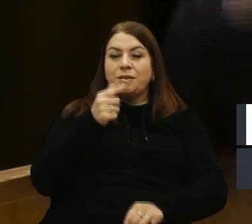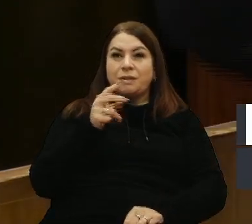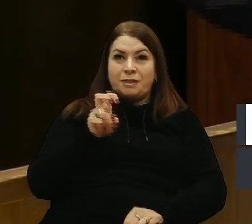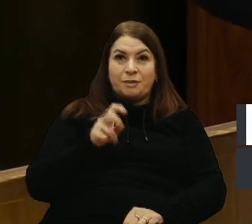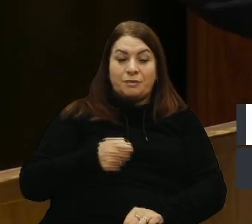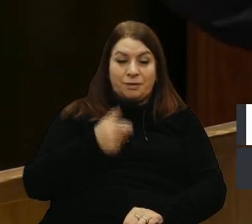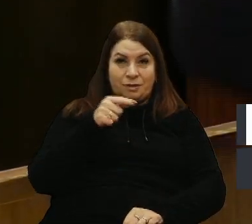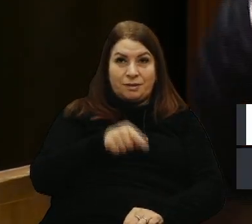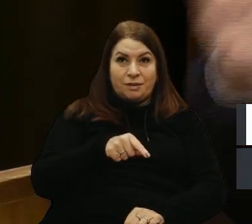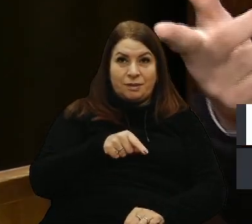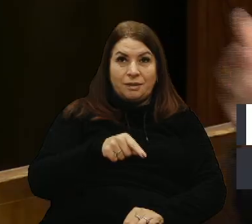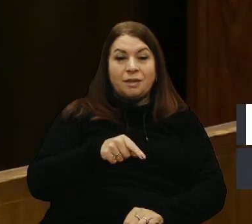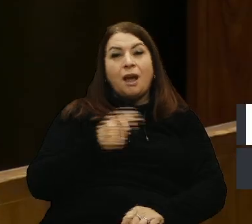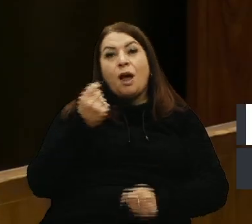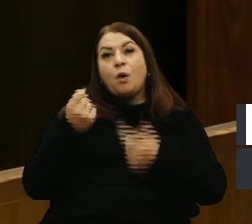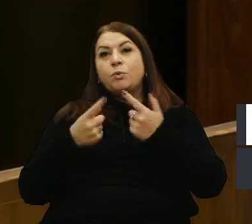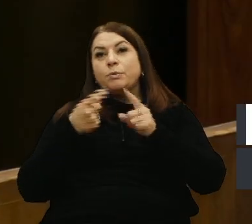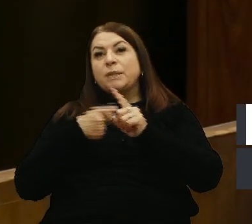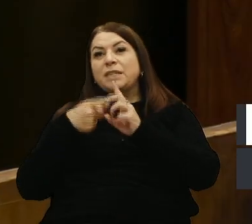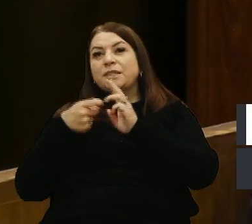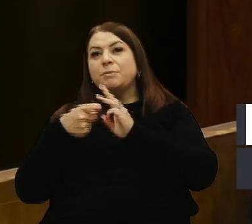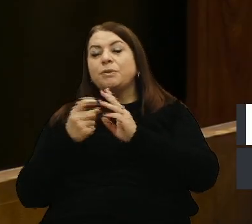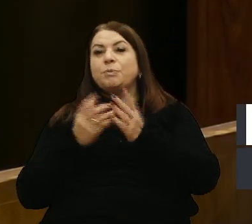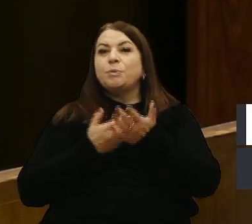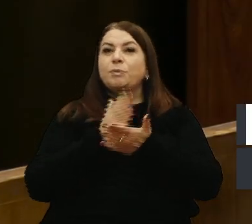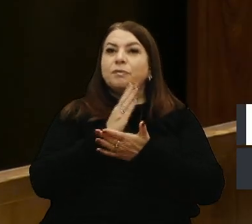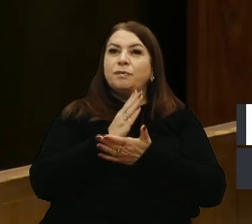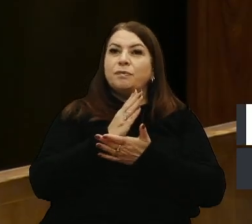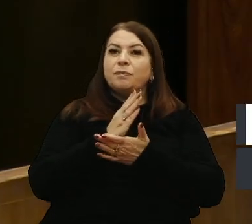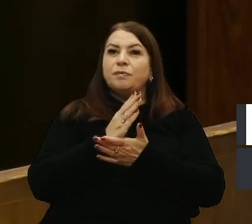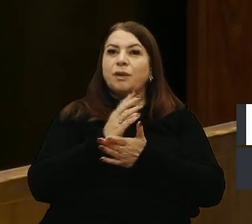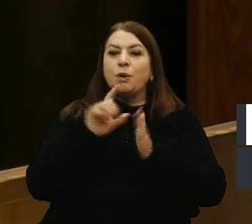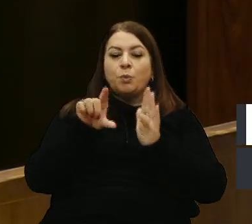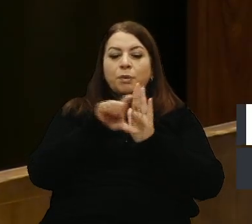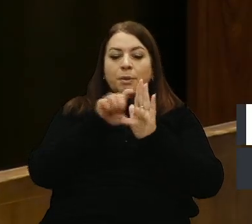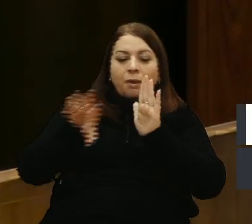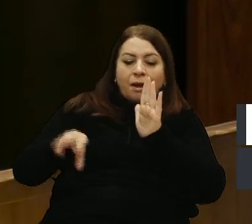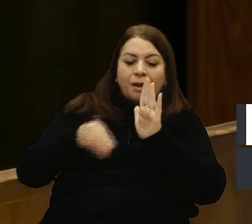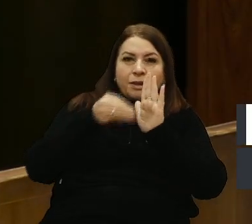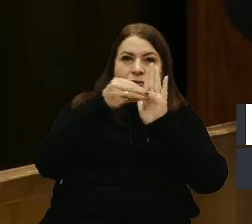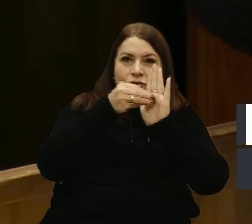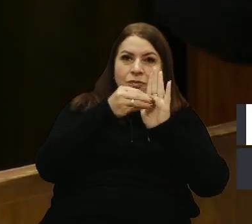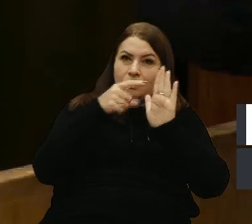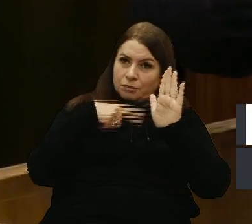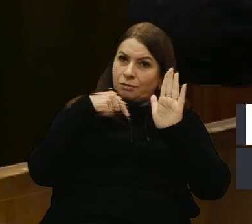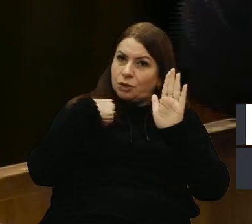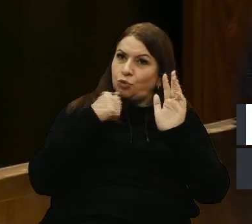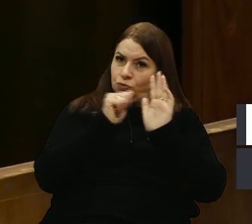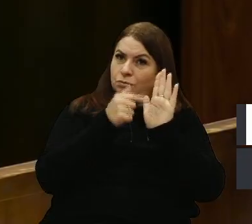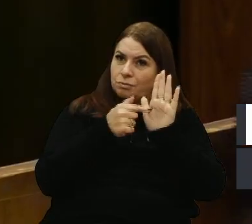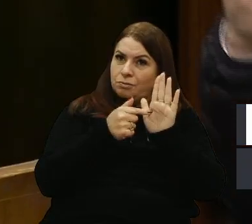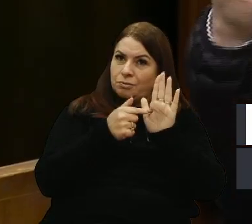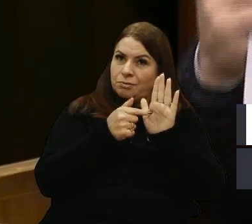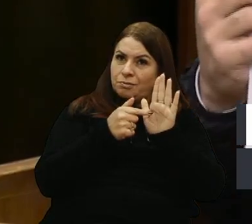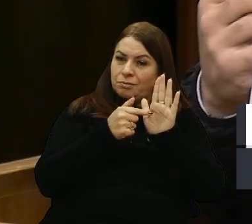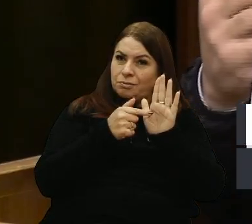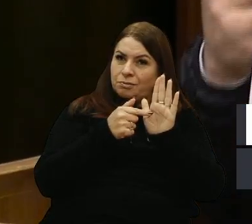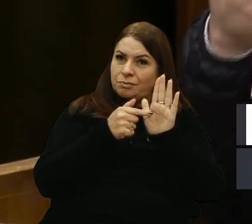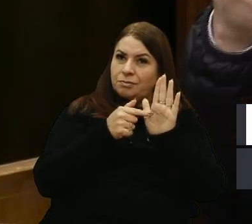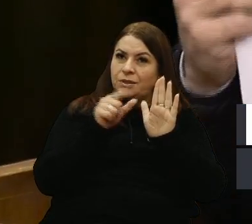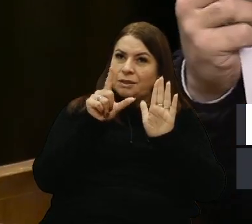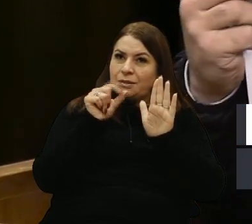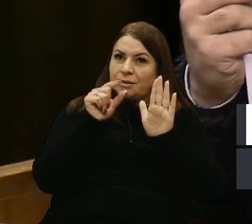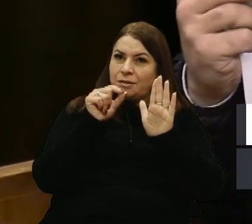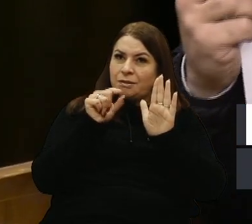4,75. Alguns meses depois foi aprovado um termo aditivo, que eu tenho aqui nas minhas mãos, de cerca de